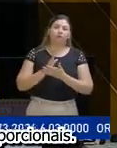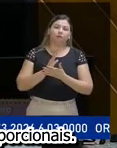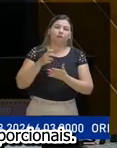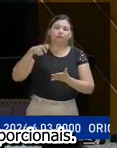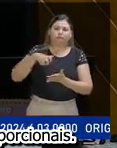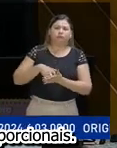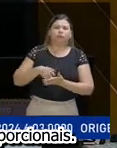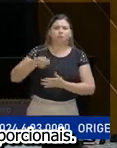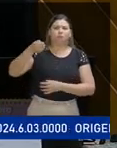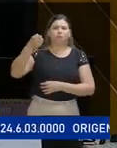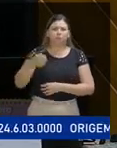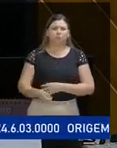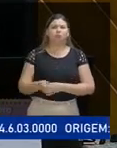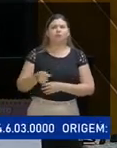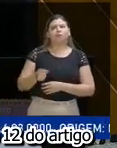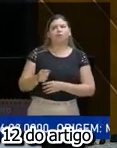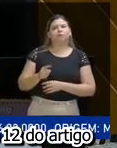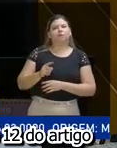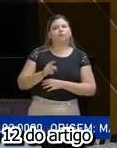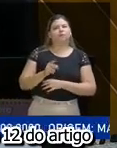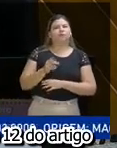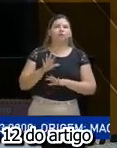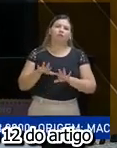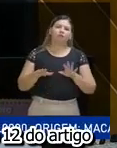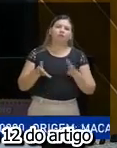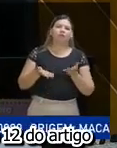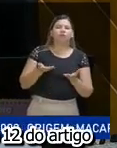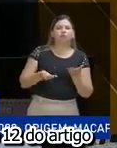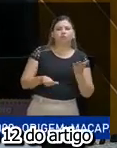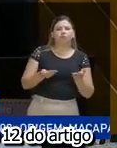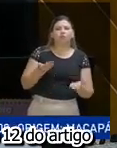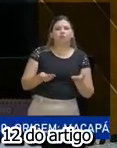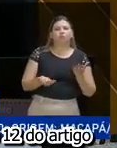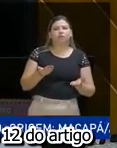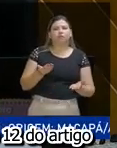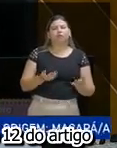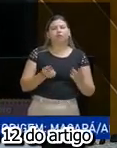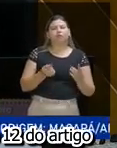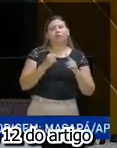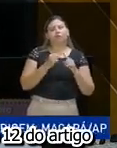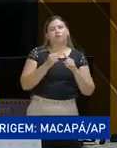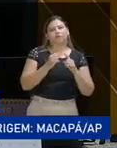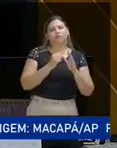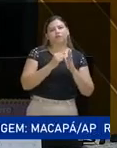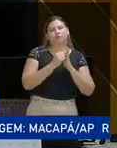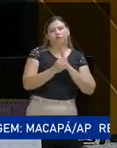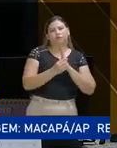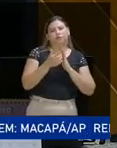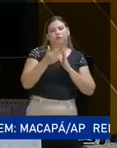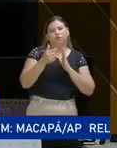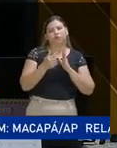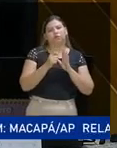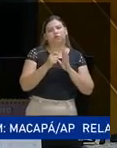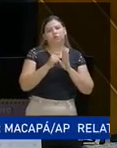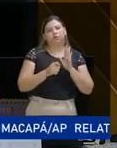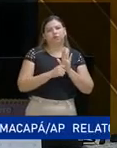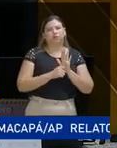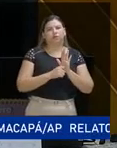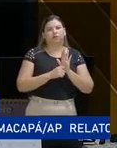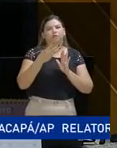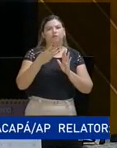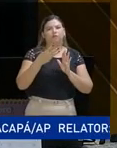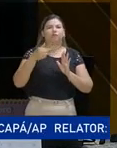exageradas ou desproporcionais. Esses princípios se manifestam na disposição do parágrafo 12, parágrafo 12 do